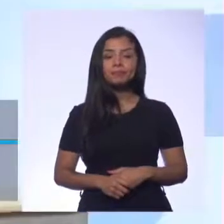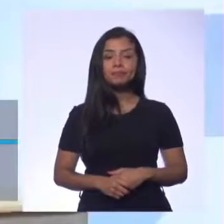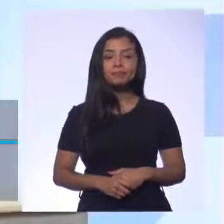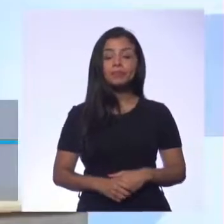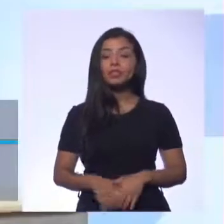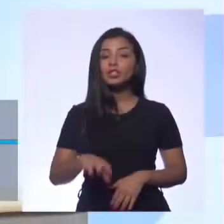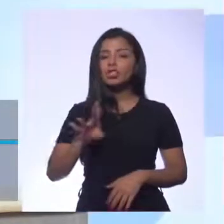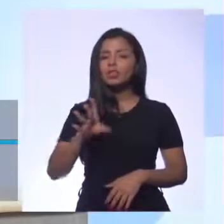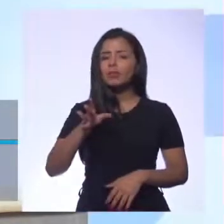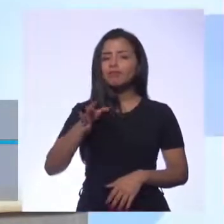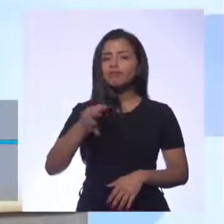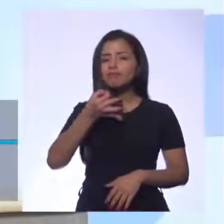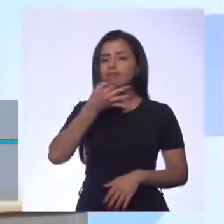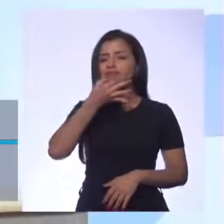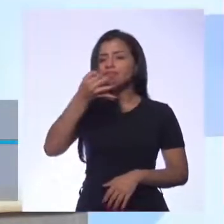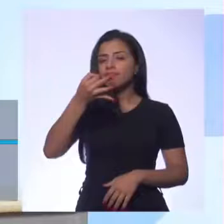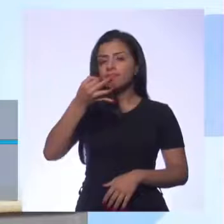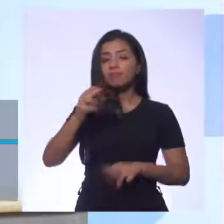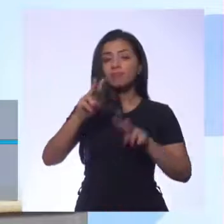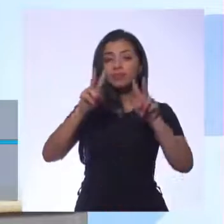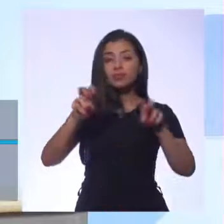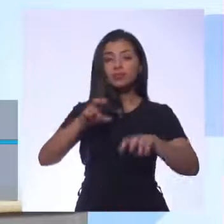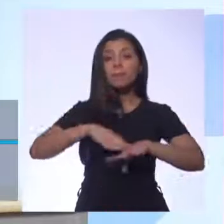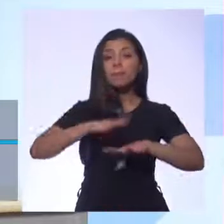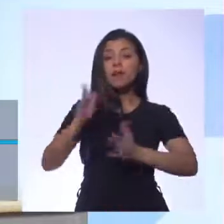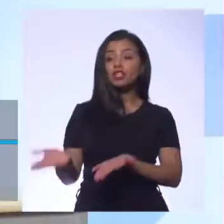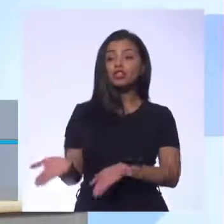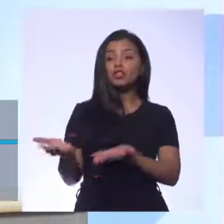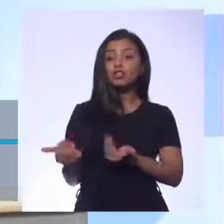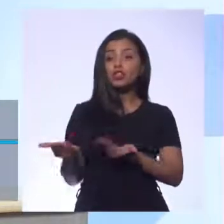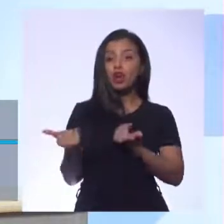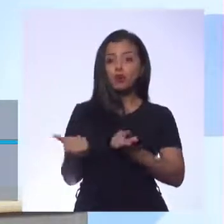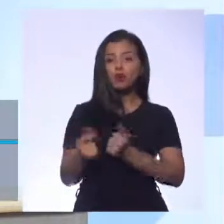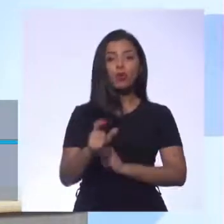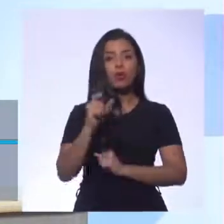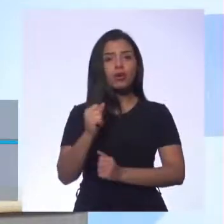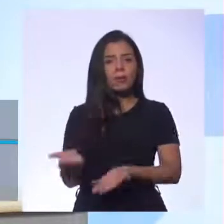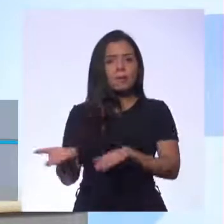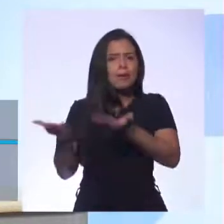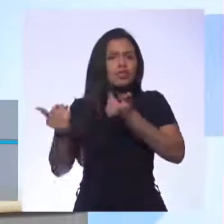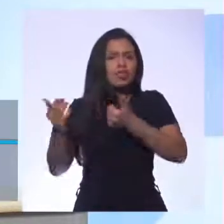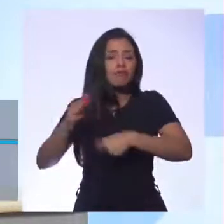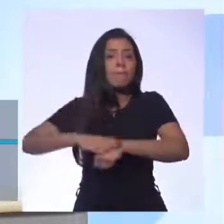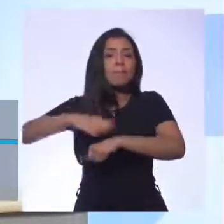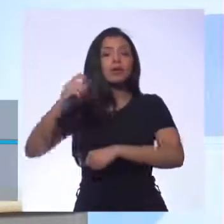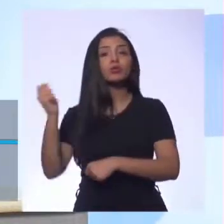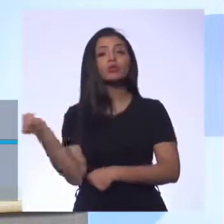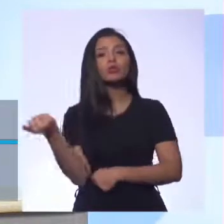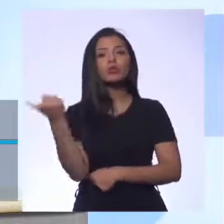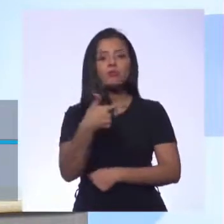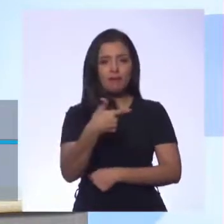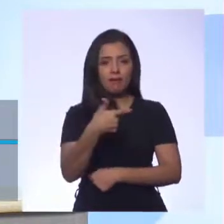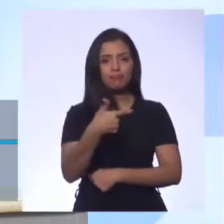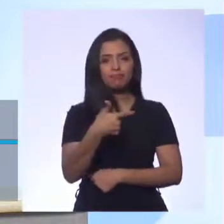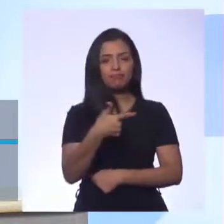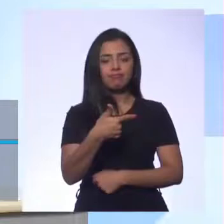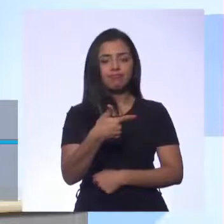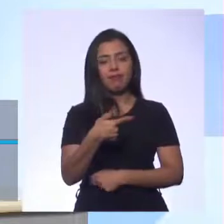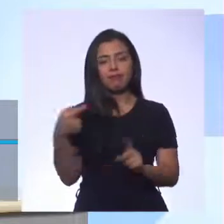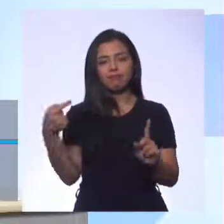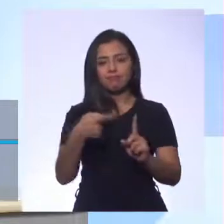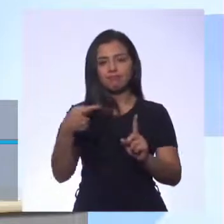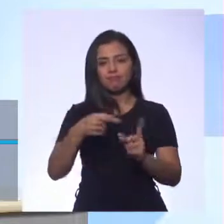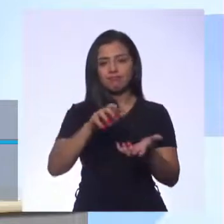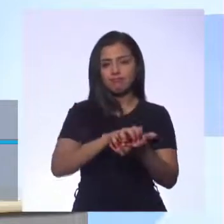só uma observação aqui, né, no mais jovem, né? O mais ele vai intensificar, né, que ela é jovem. Então,